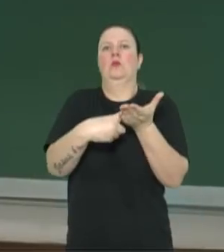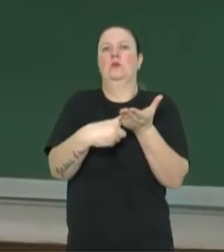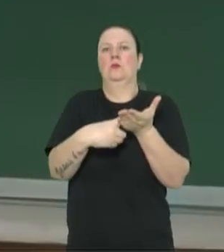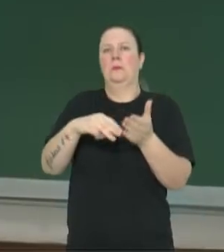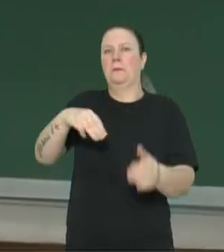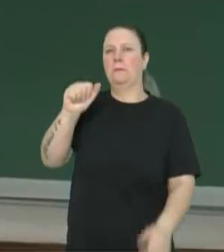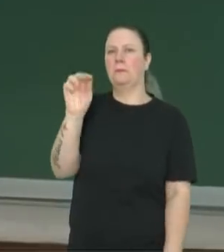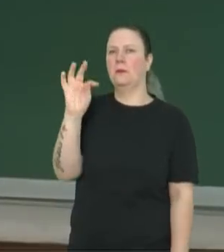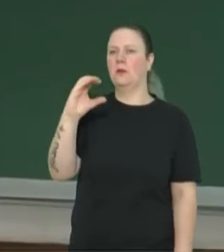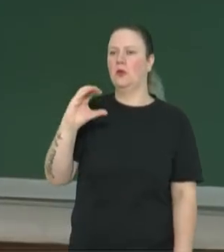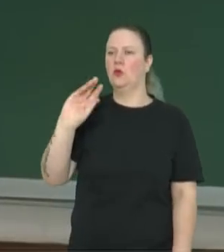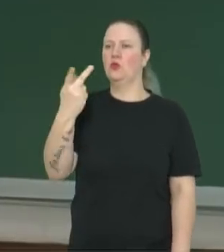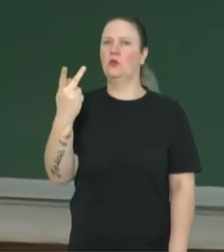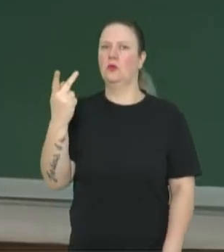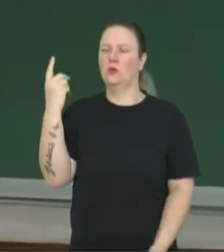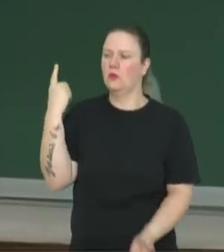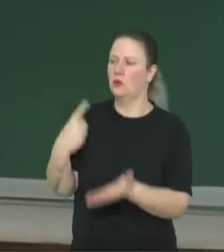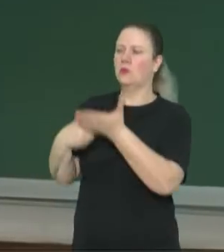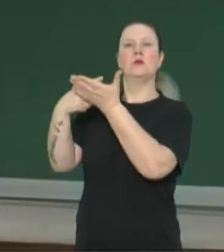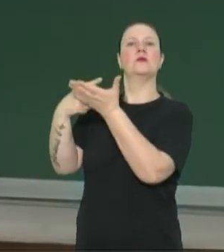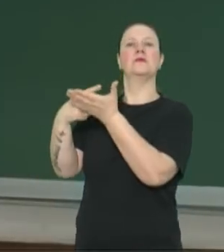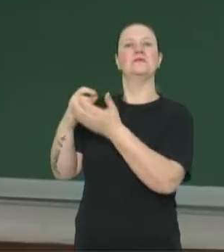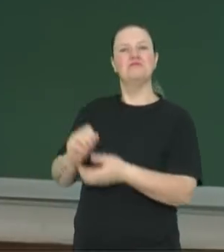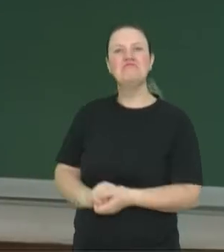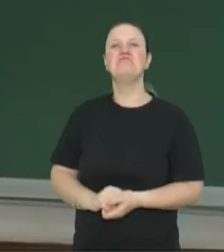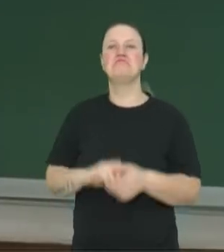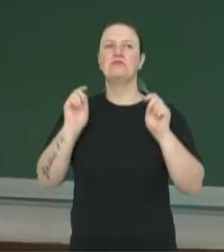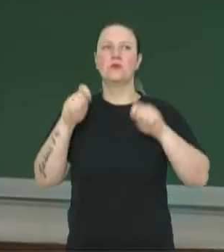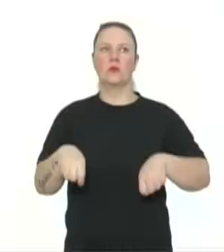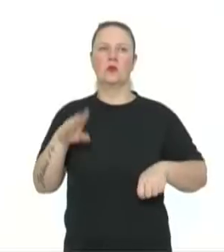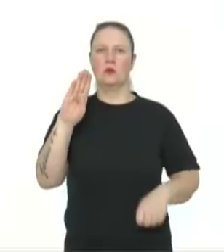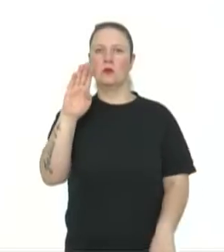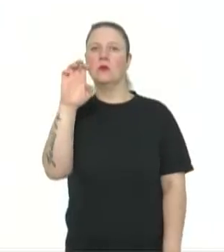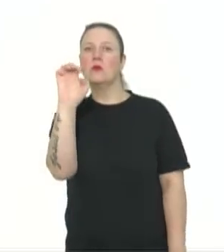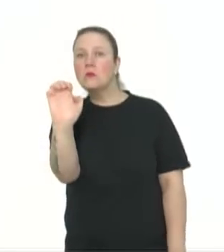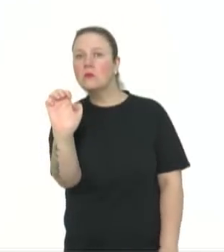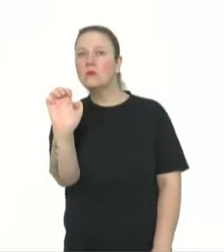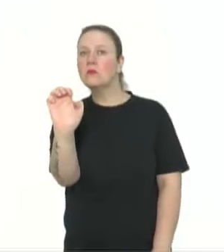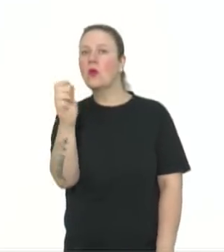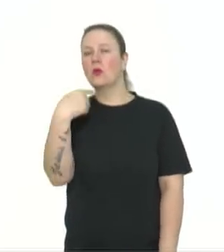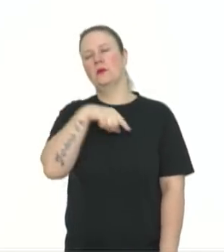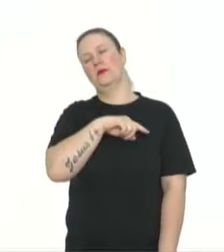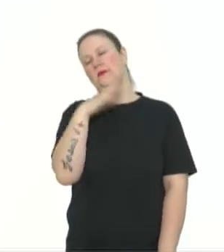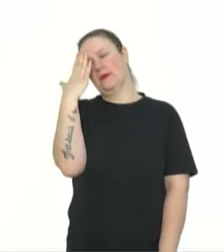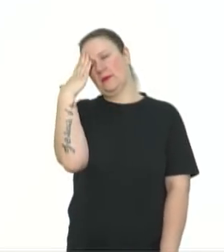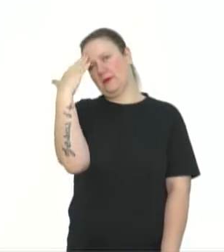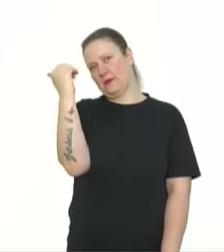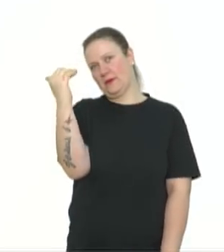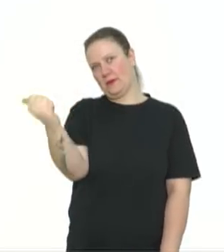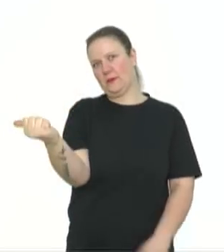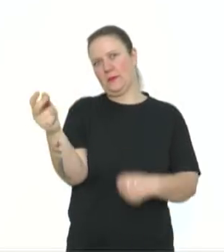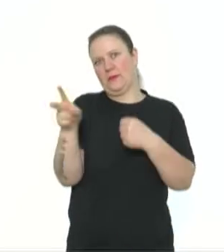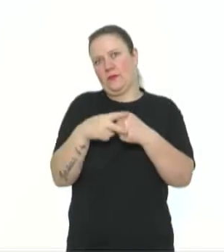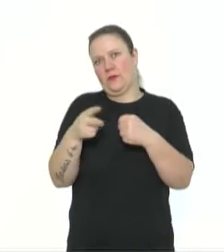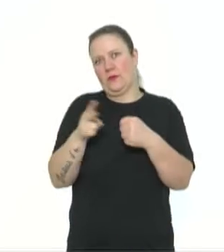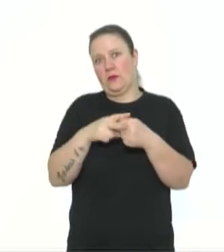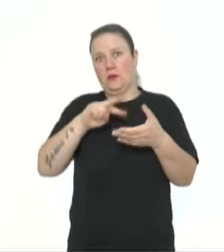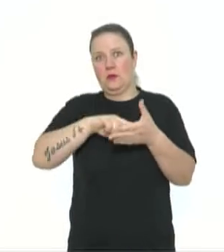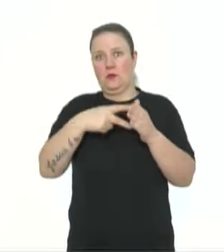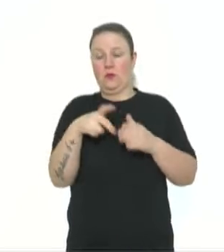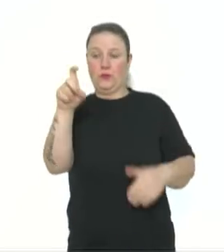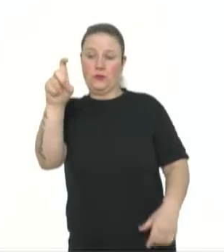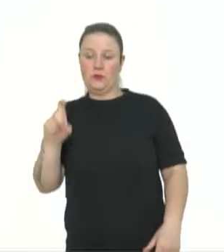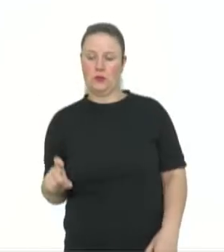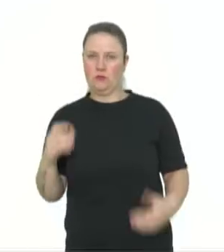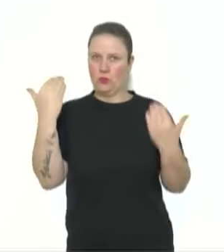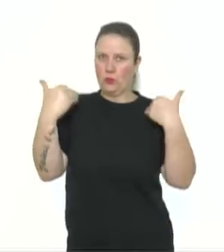match, combinou. Você combinou com uma pessoa, deu match. E be. O be é o nosso famoso verbo que significa ser